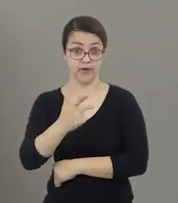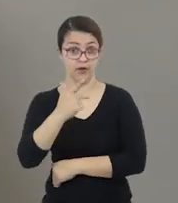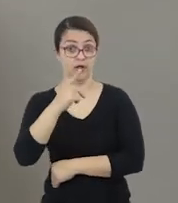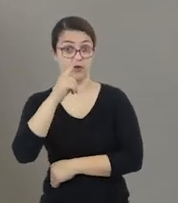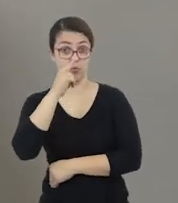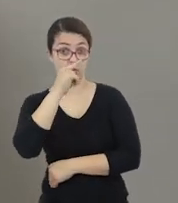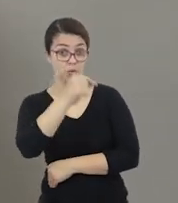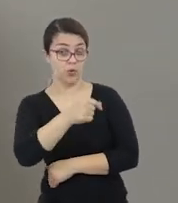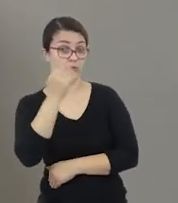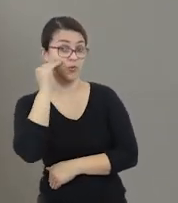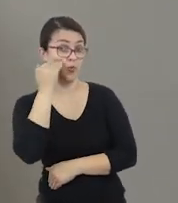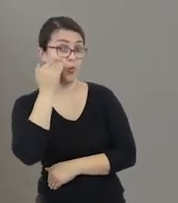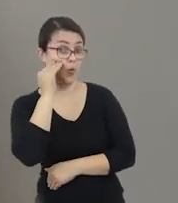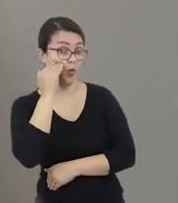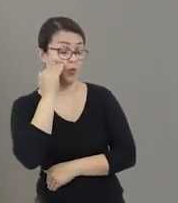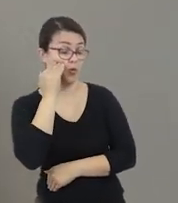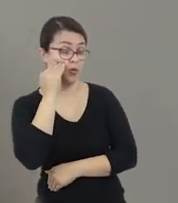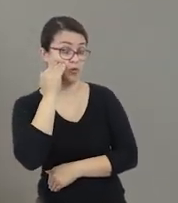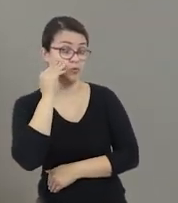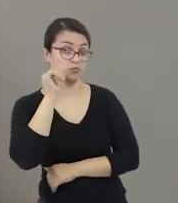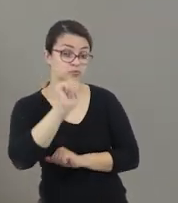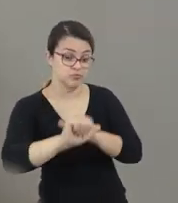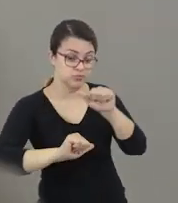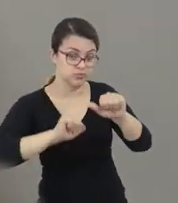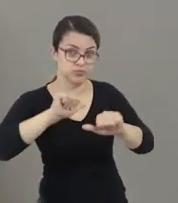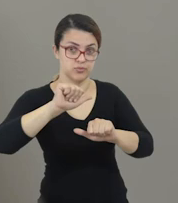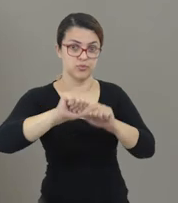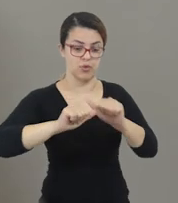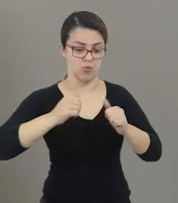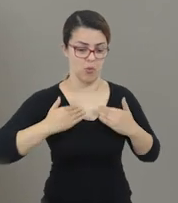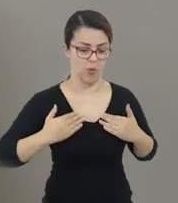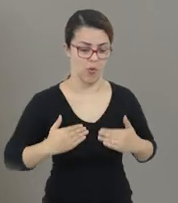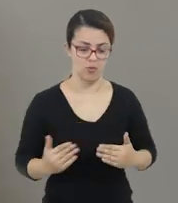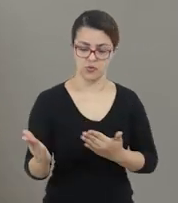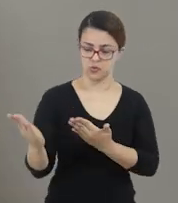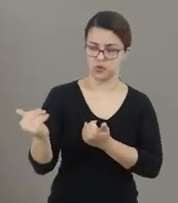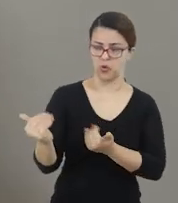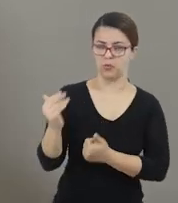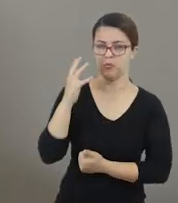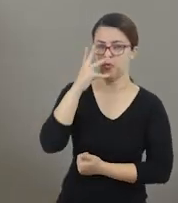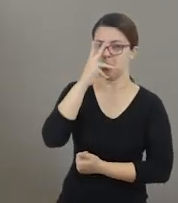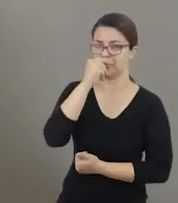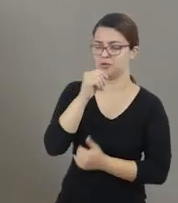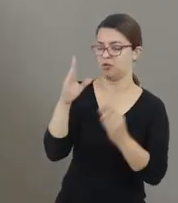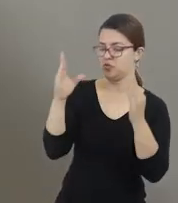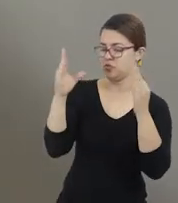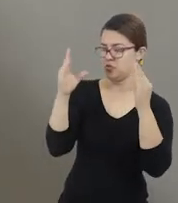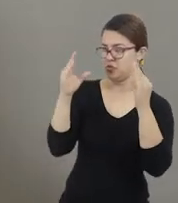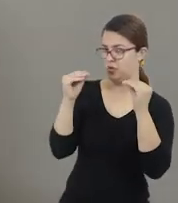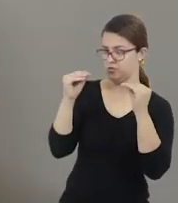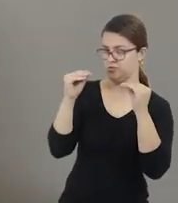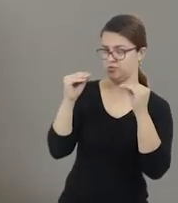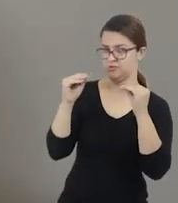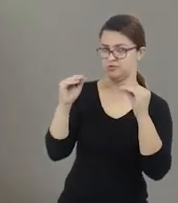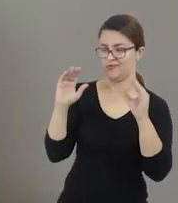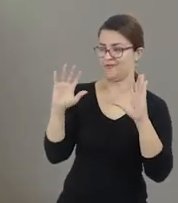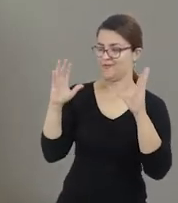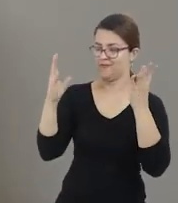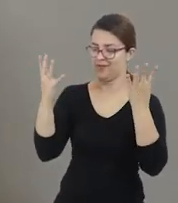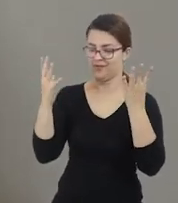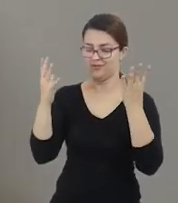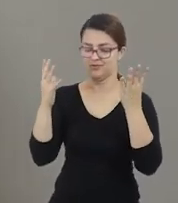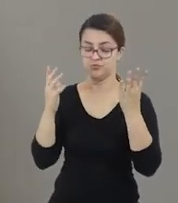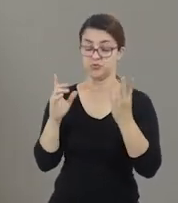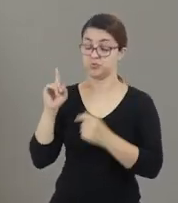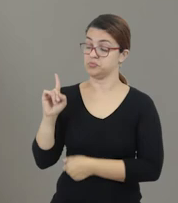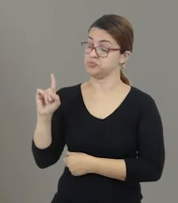o boto rosa, ele se transforma num jovem muito bonito e ele sai à noite nas festas, e as